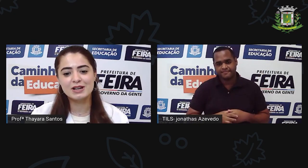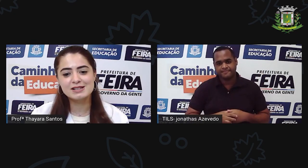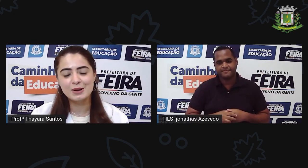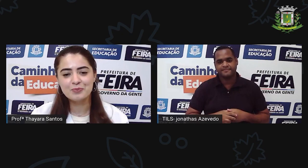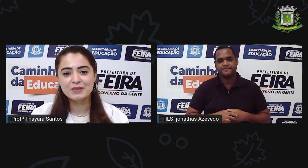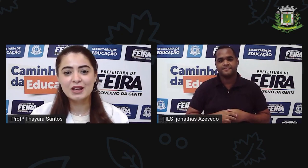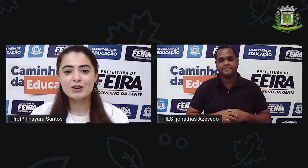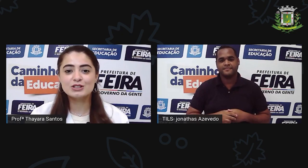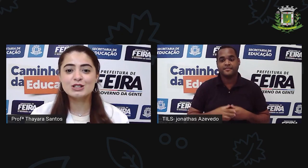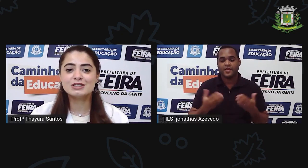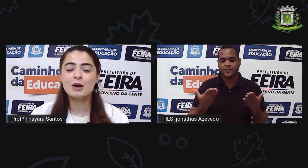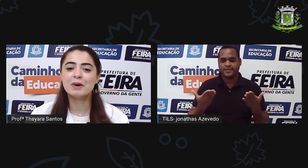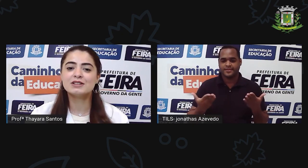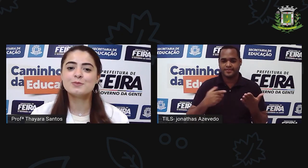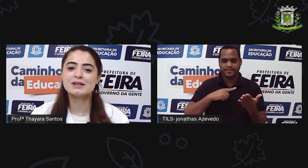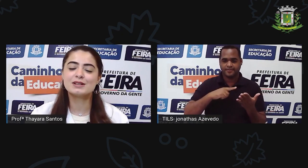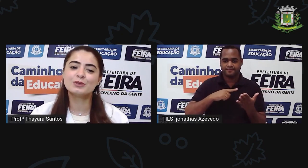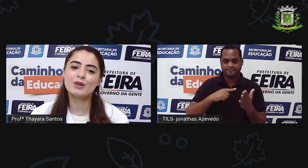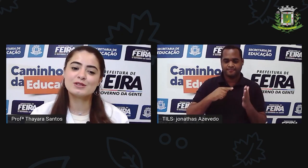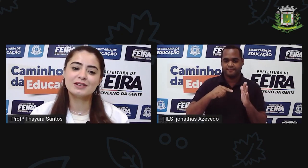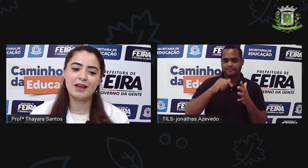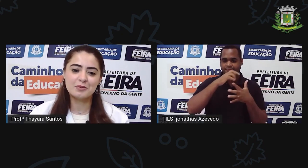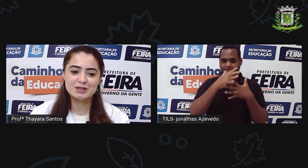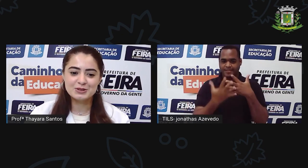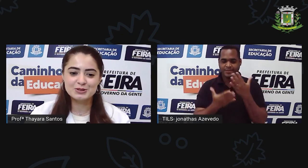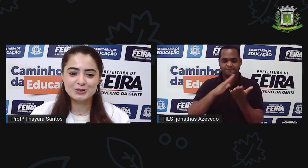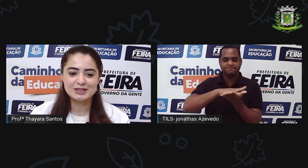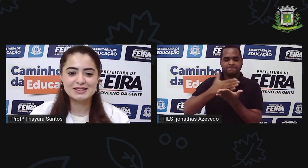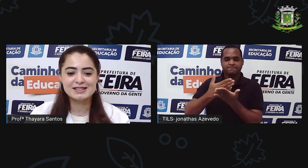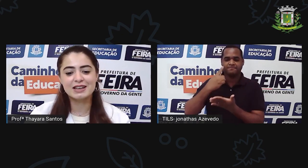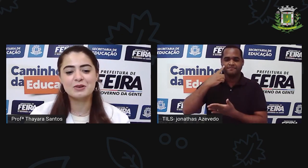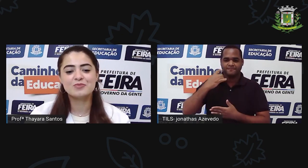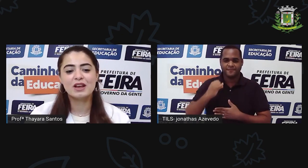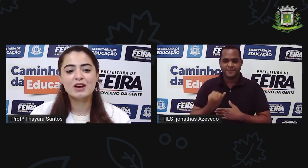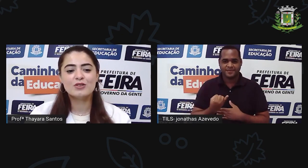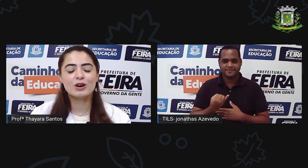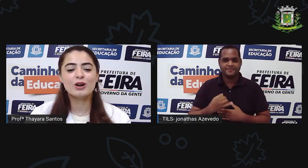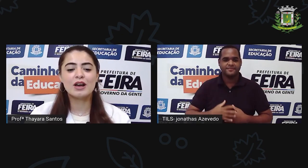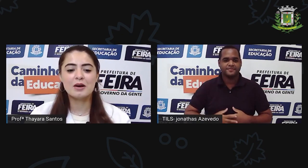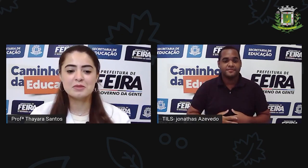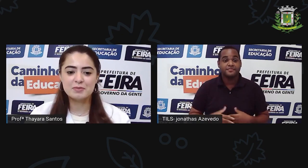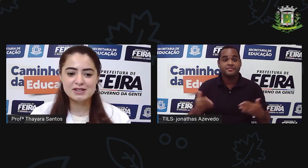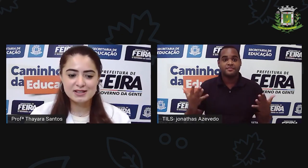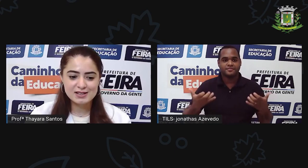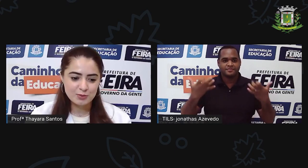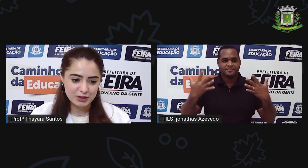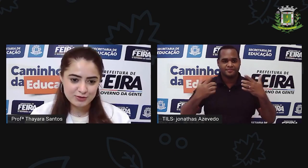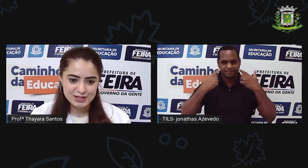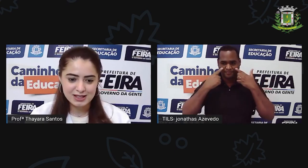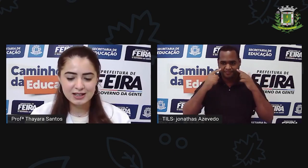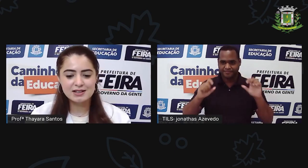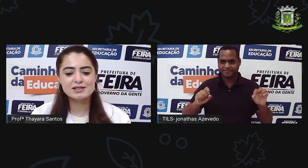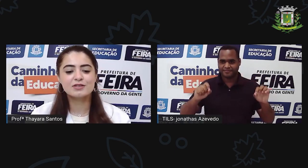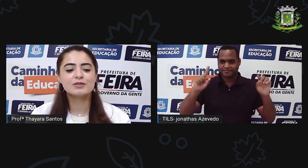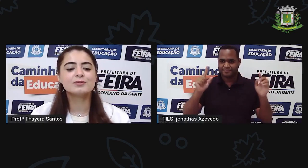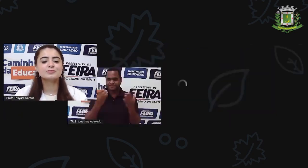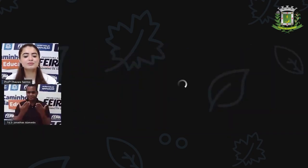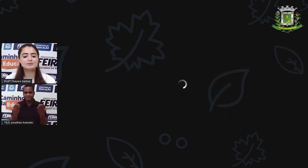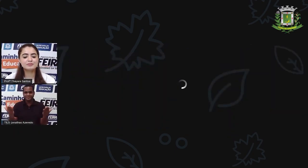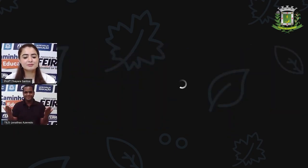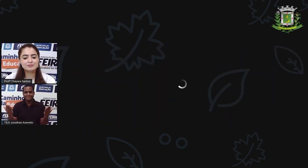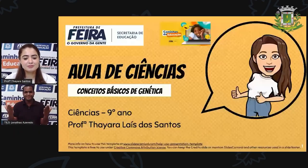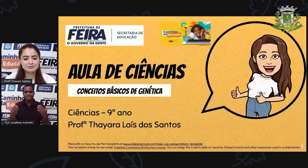Municipal de Educação. E hoje a gente tem a participação do nosso intérprete, o Jonatas, aqui. Vou colocar a minha apresentação para vocês.